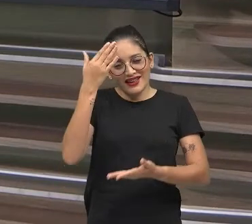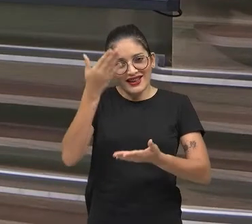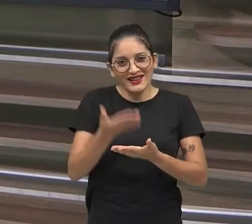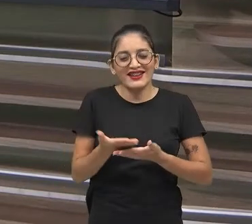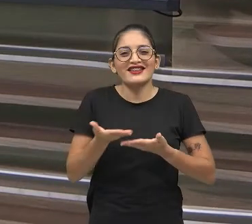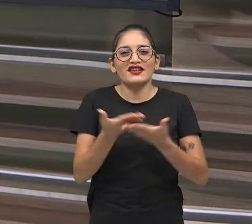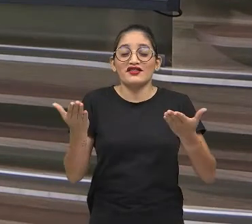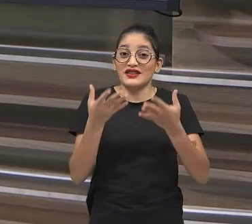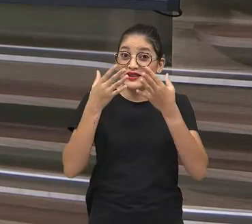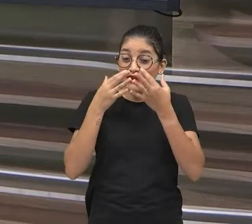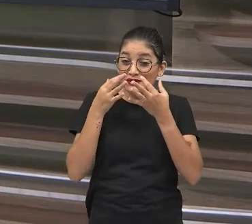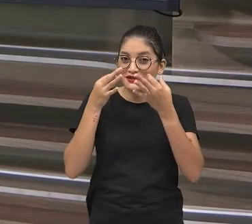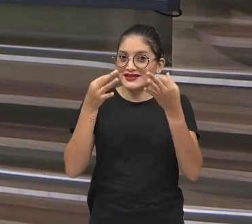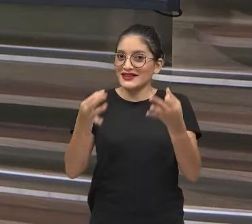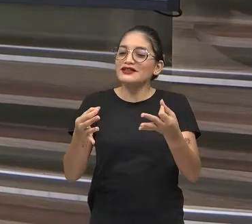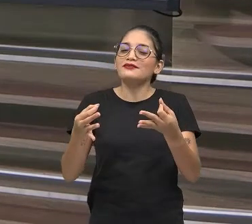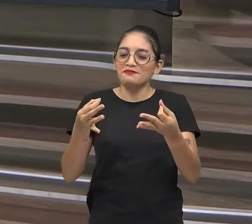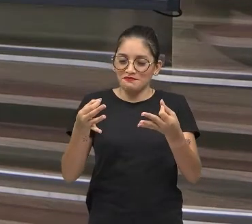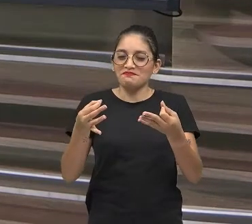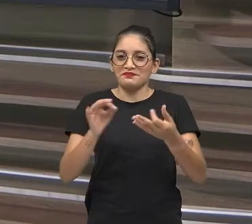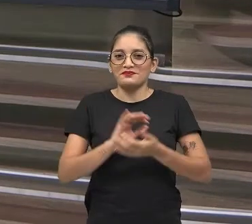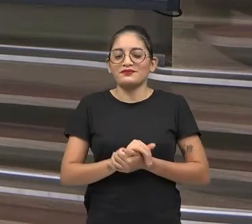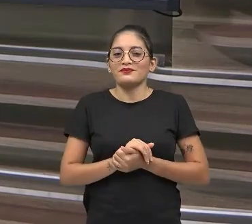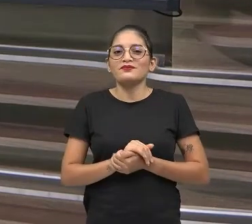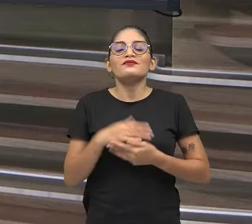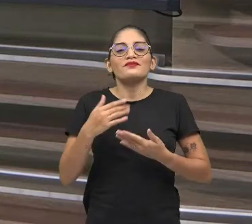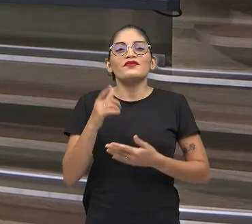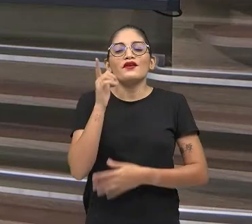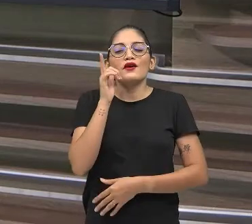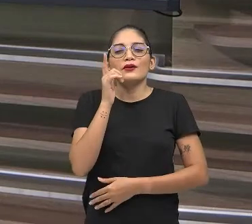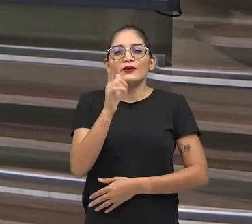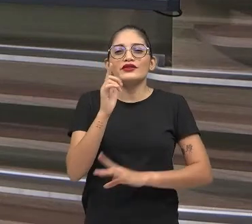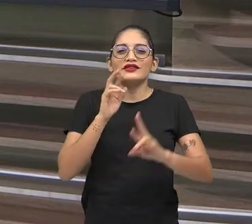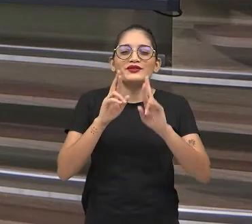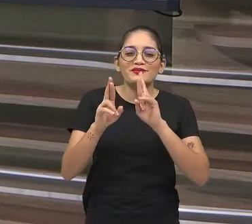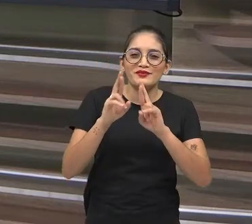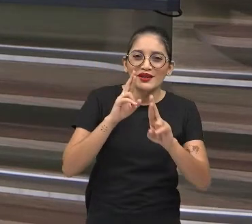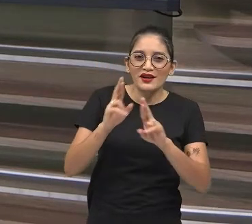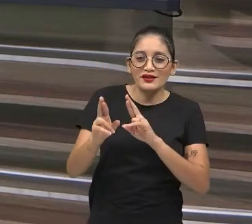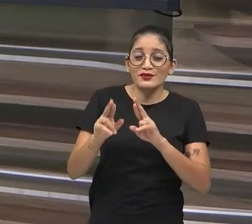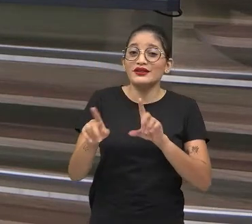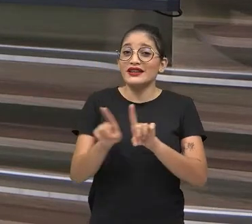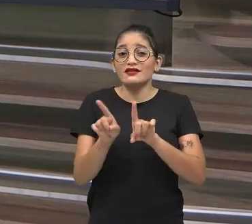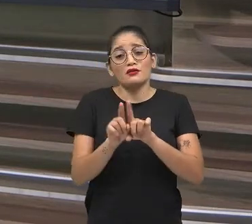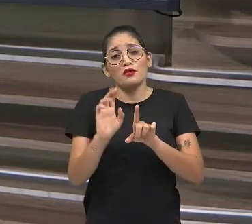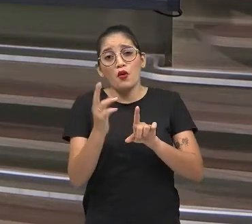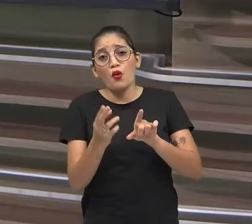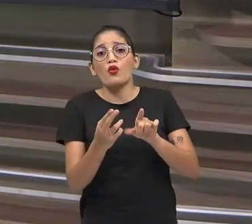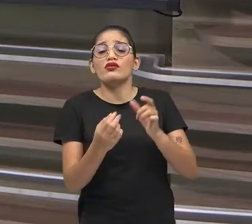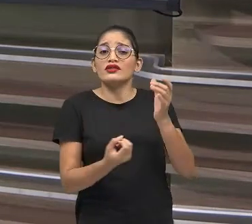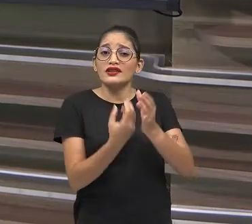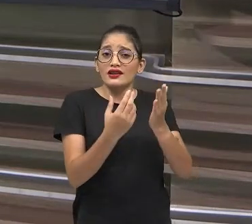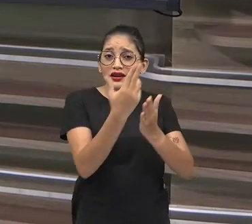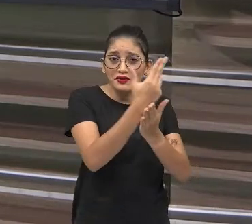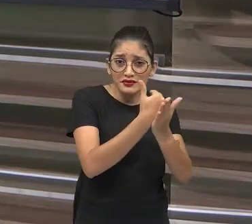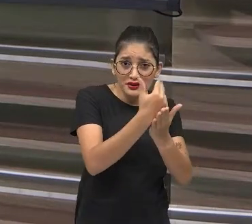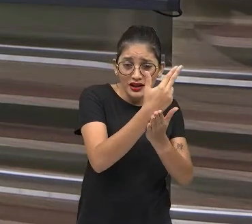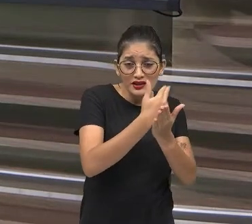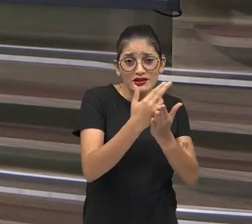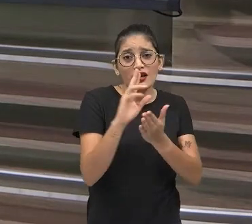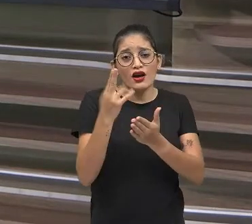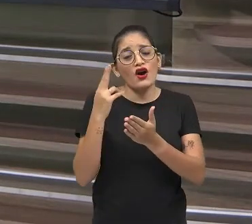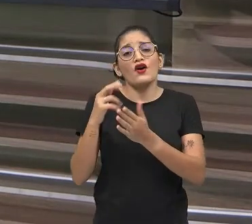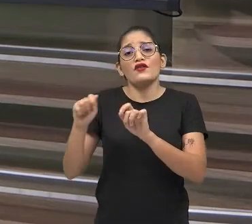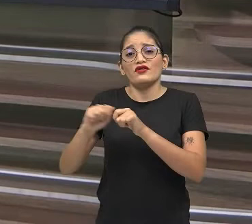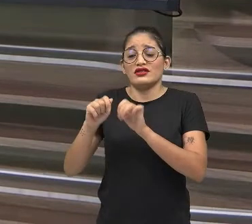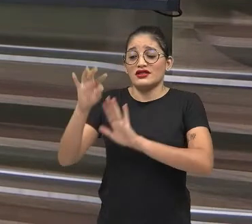vocês prestaram bastante atenção e conseguiram fazer um bonito desenho aí ou um texto